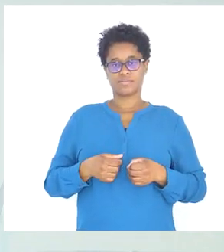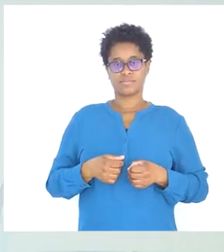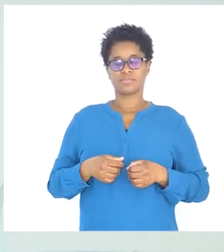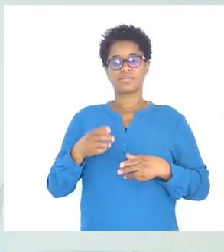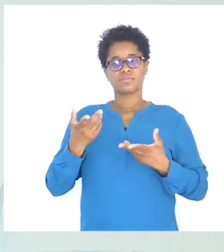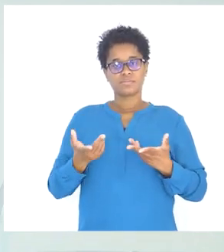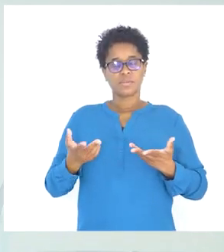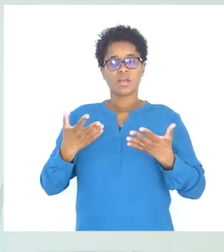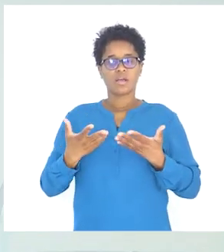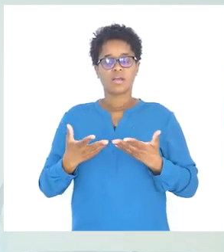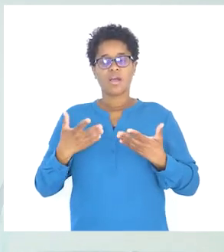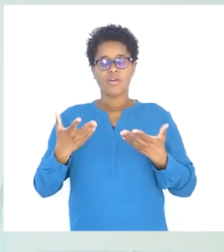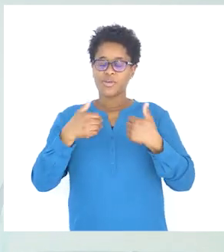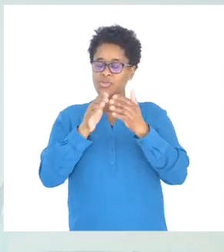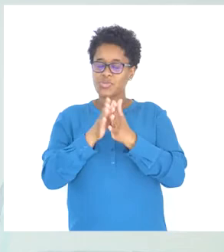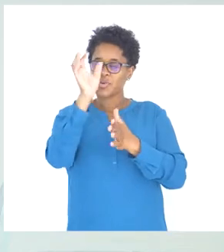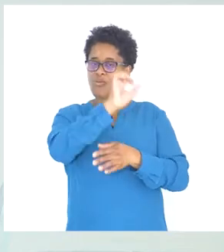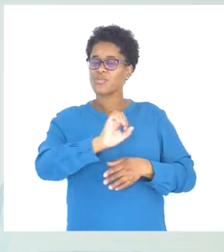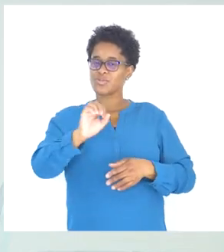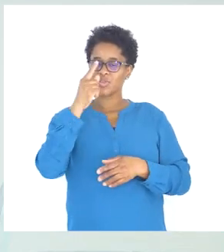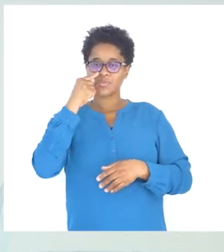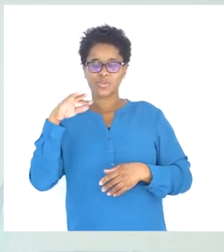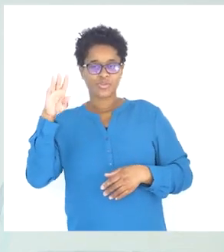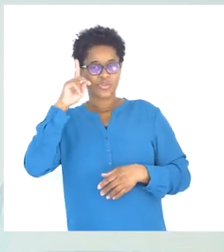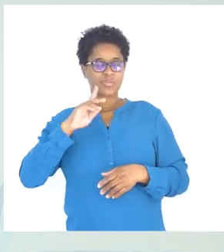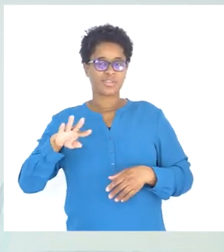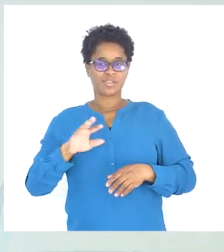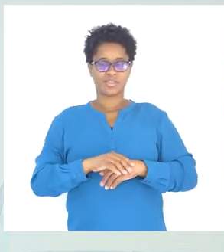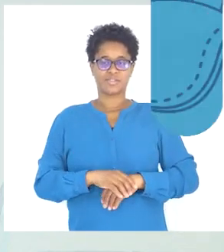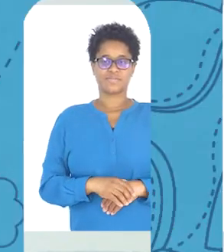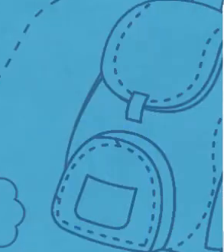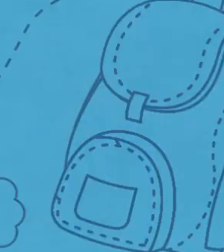cabo-verdiana. Agora, tudo é convosco, meninos e meninas.